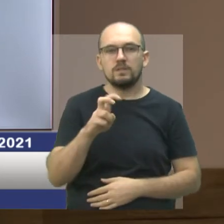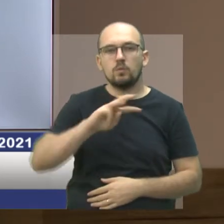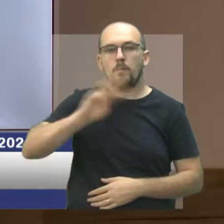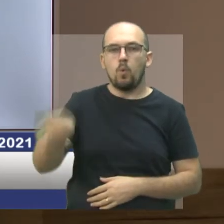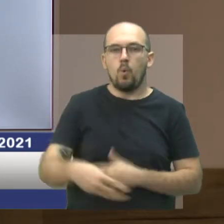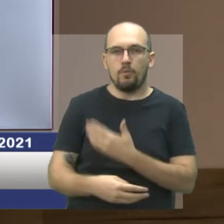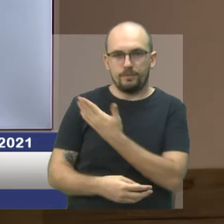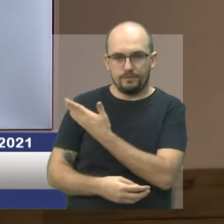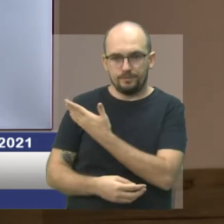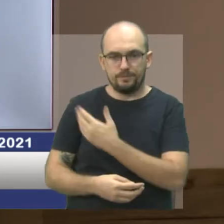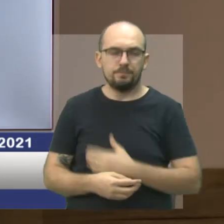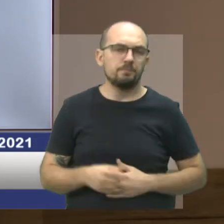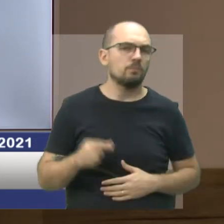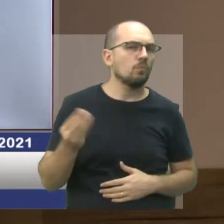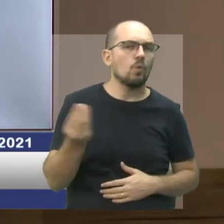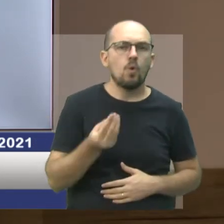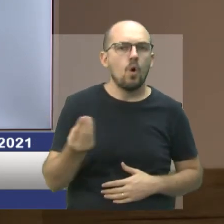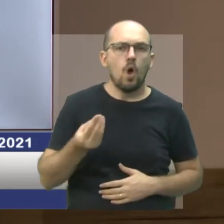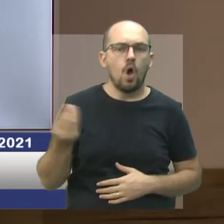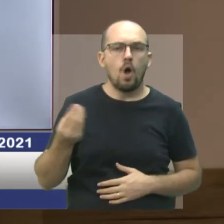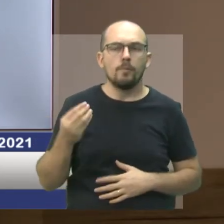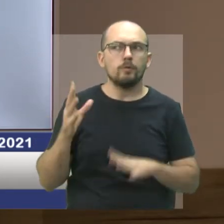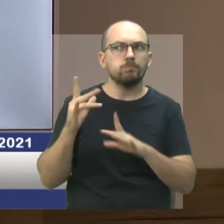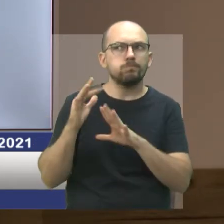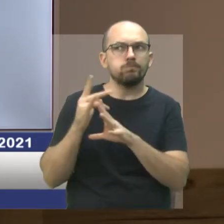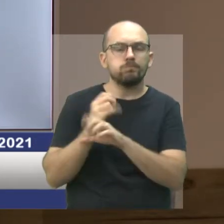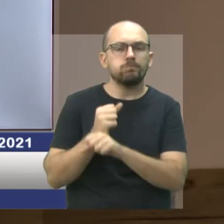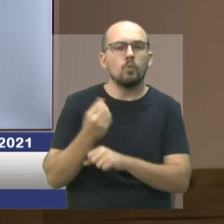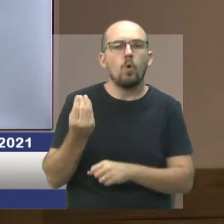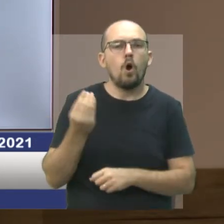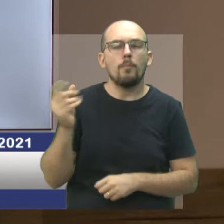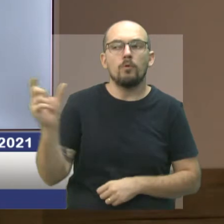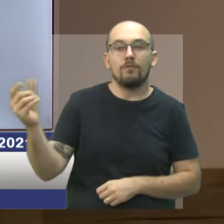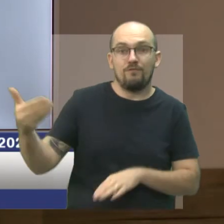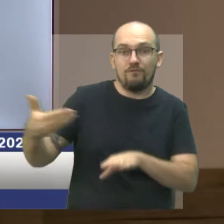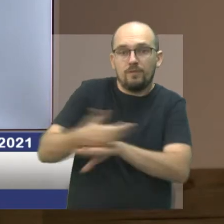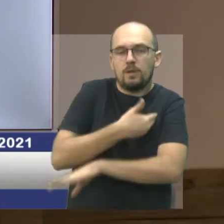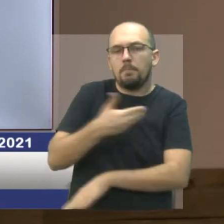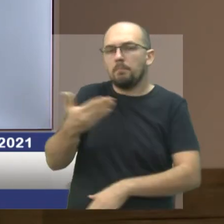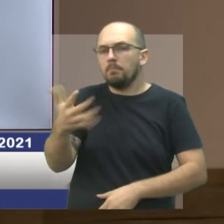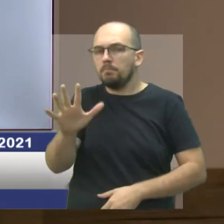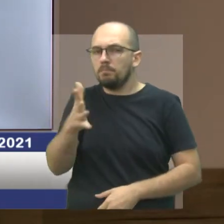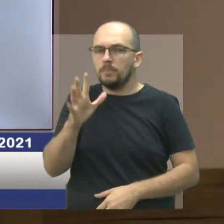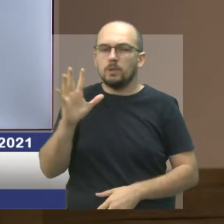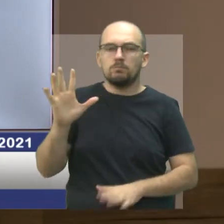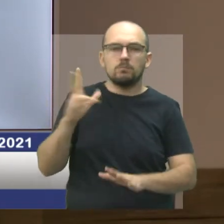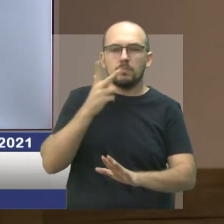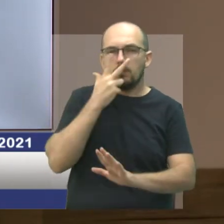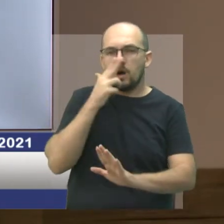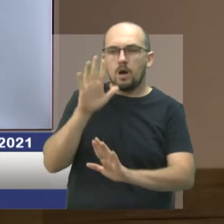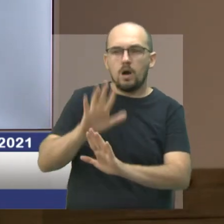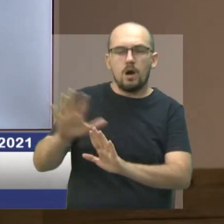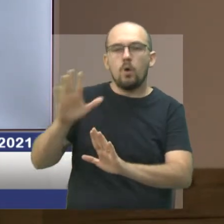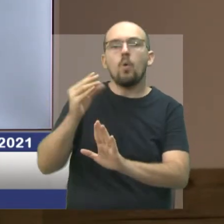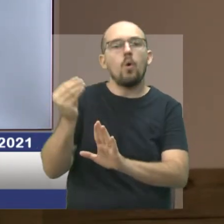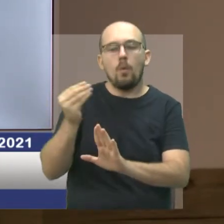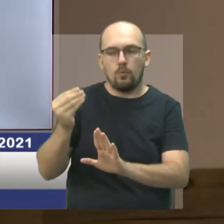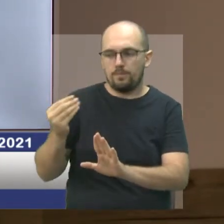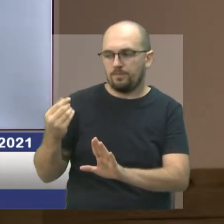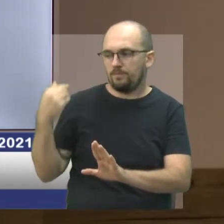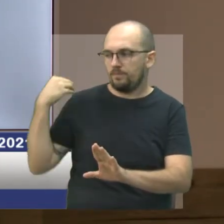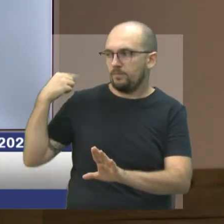425.879.000. Como que foi calculada essa receita? A gente pegou a receita arrecadada até março, com o